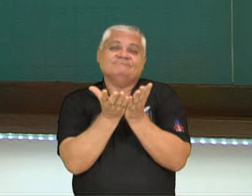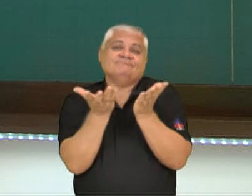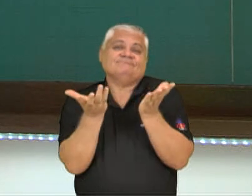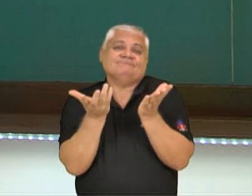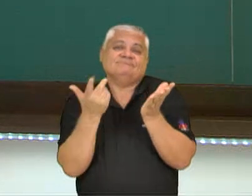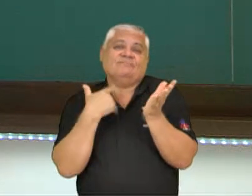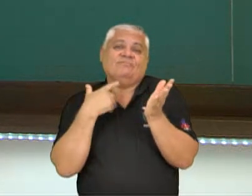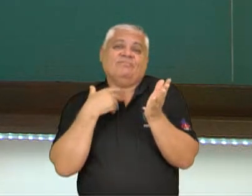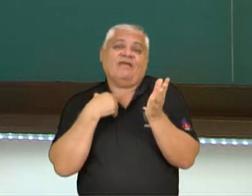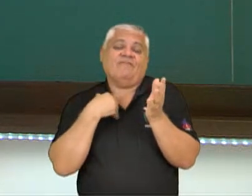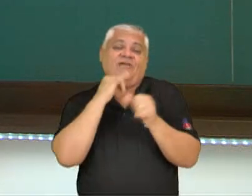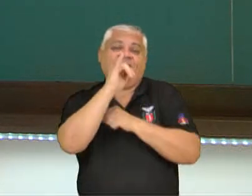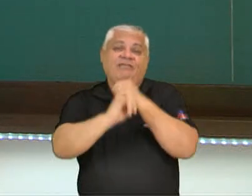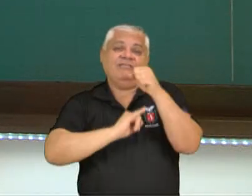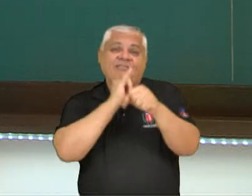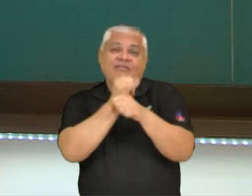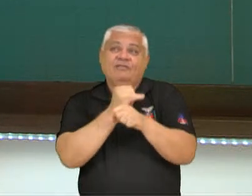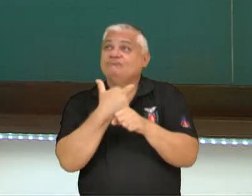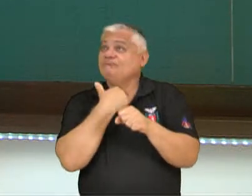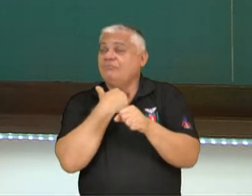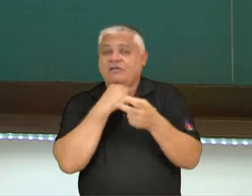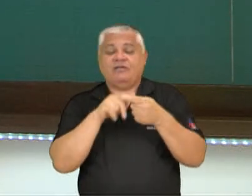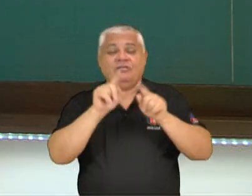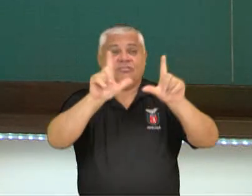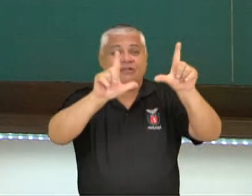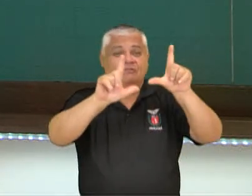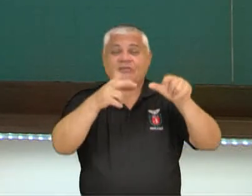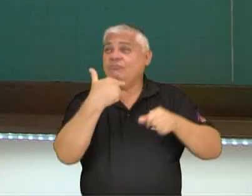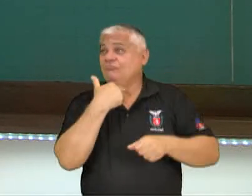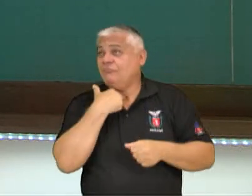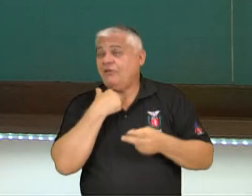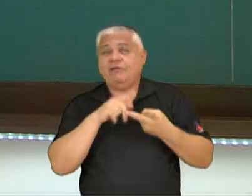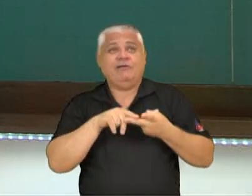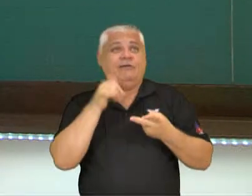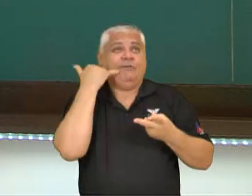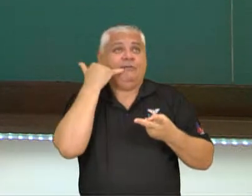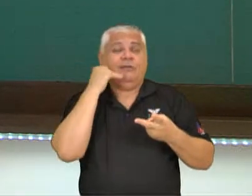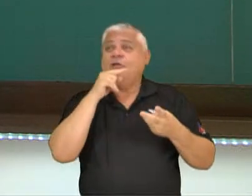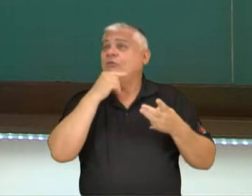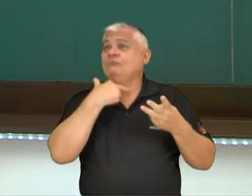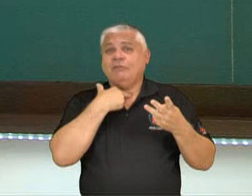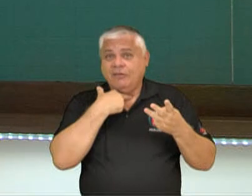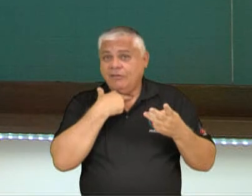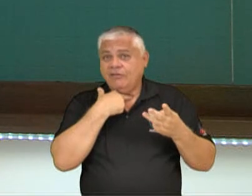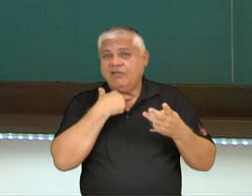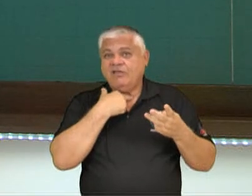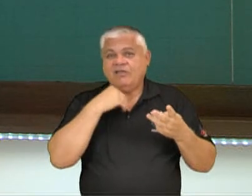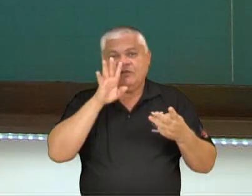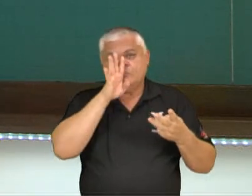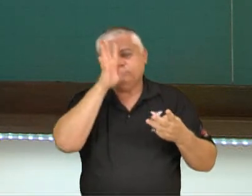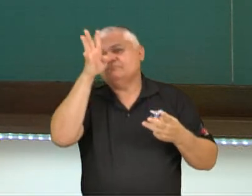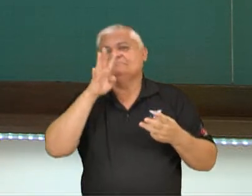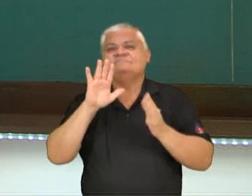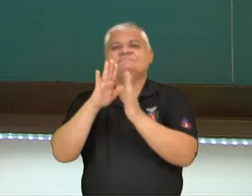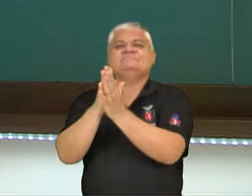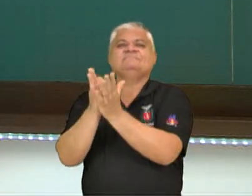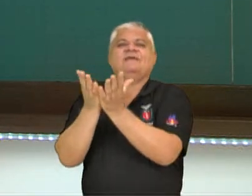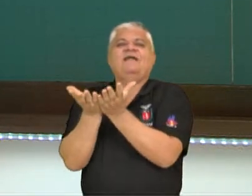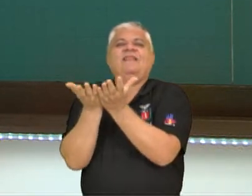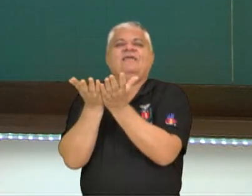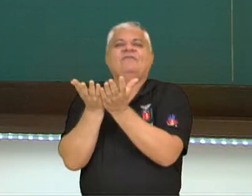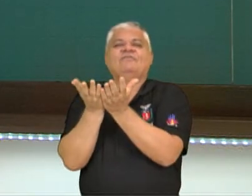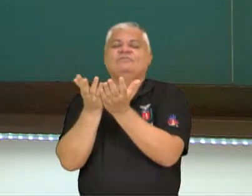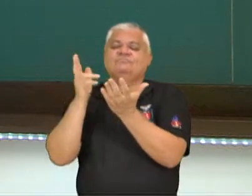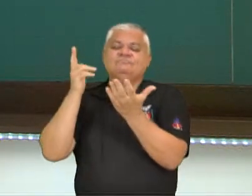ficar conectado na internet, não ia dar para assistir televisão, escutar rádio, porque não tinha luz, tinha acabado a luz. Então, o pai acendeu a vela,